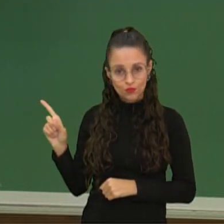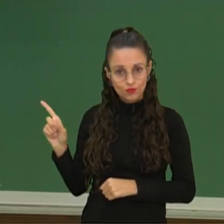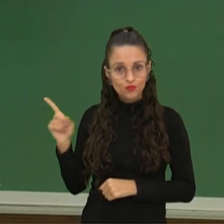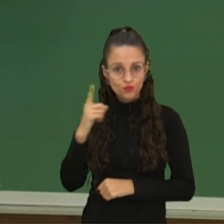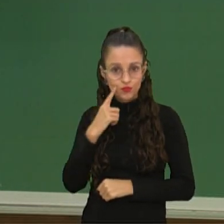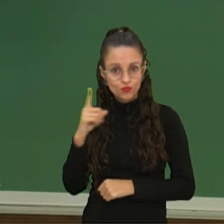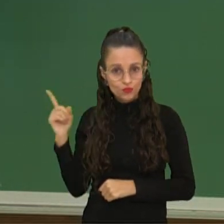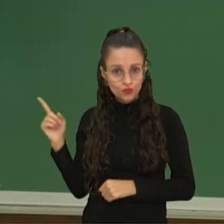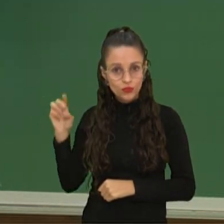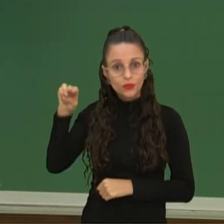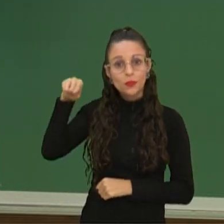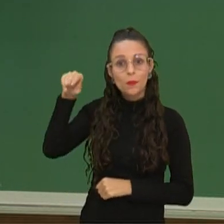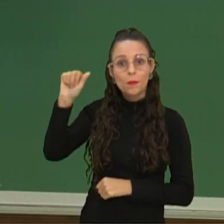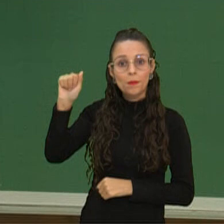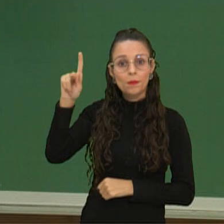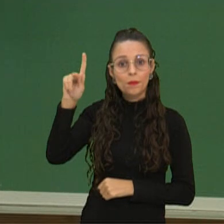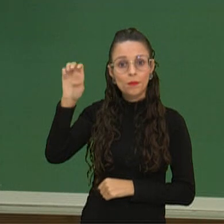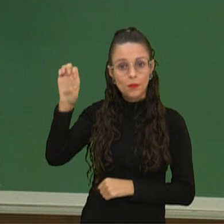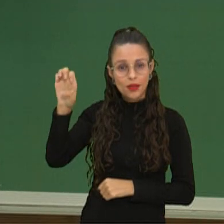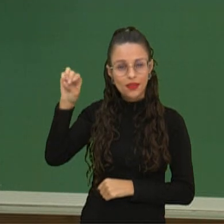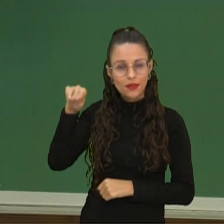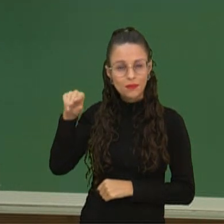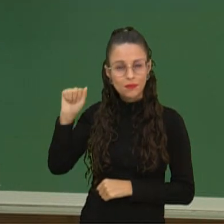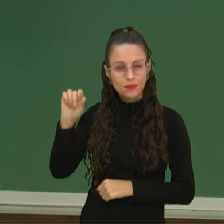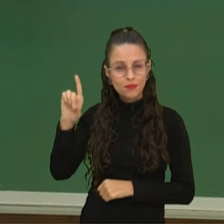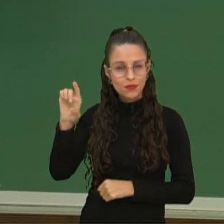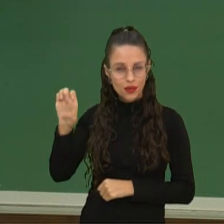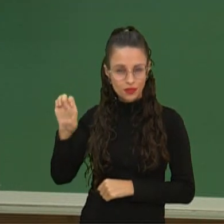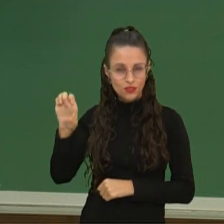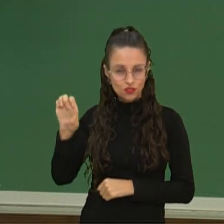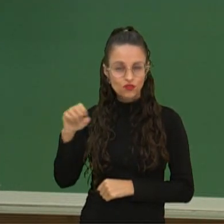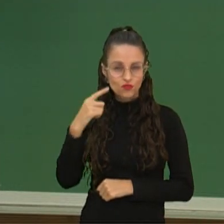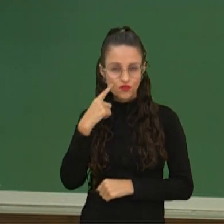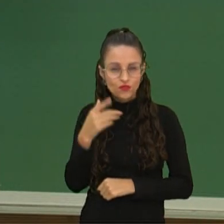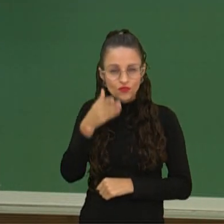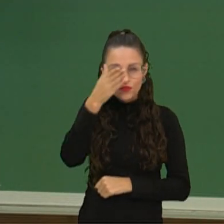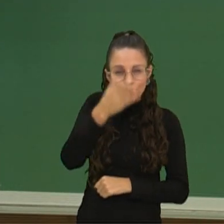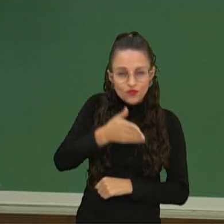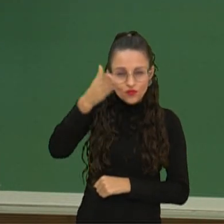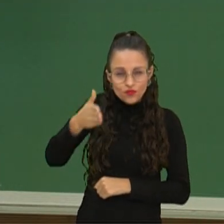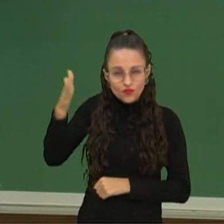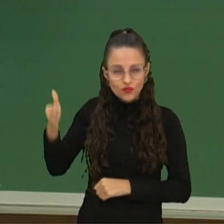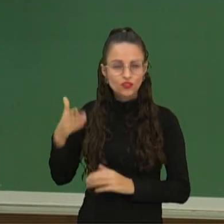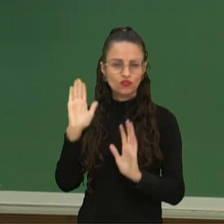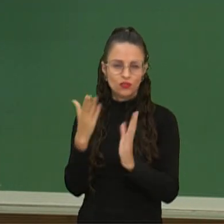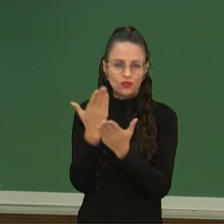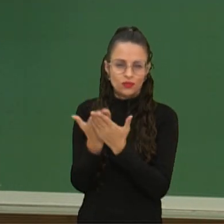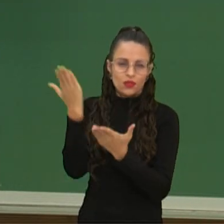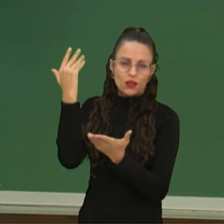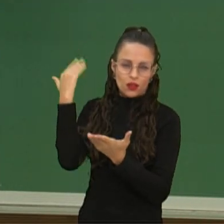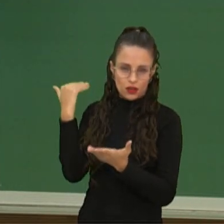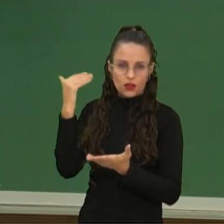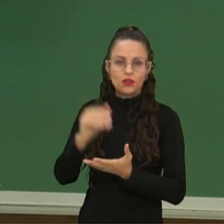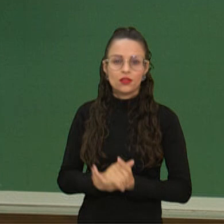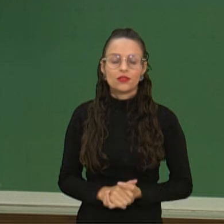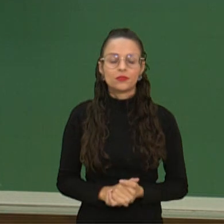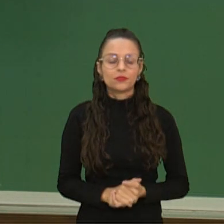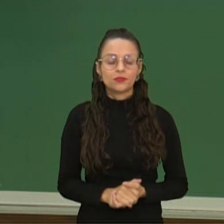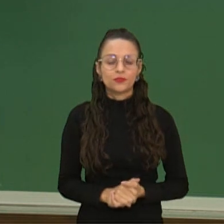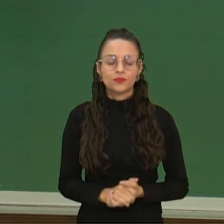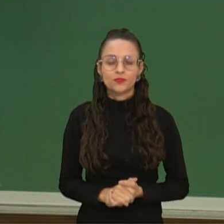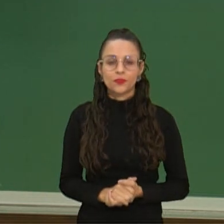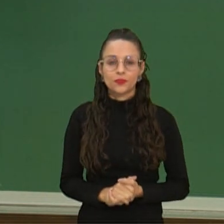passado. Make, made, made. A terceira coluna que a gente vem conversando também nas aulas anteriores aí, tá?